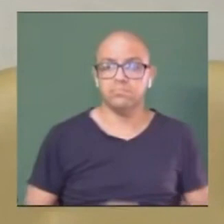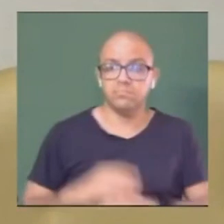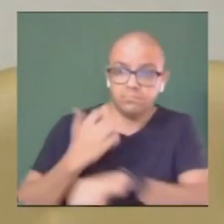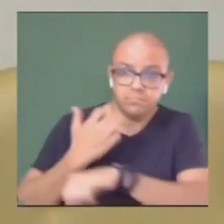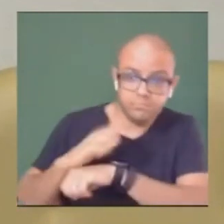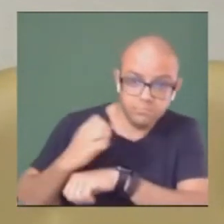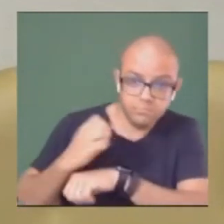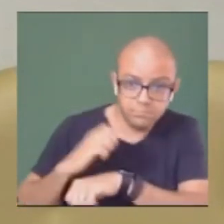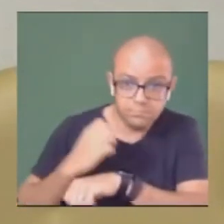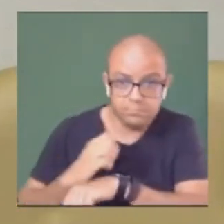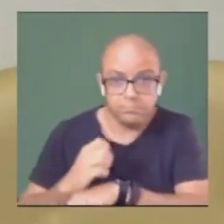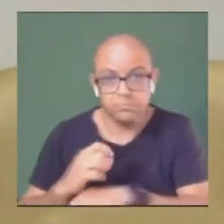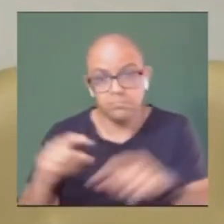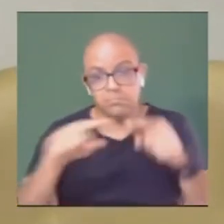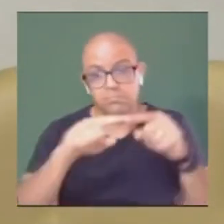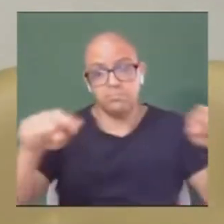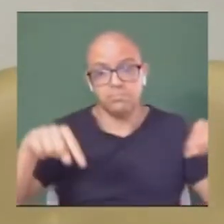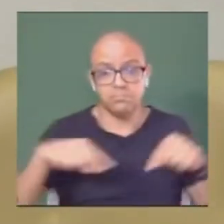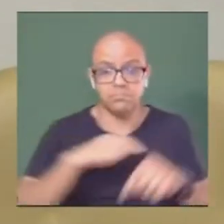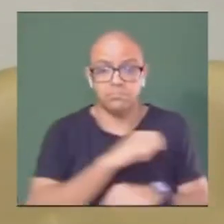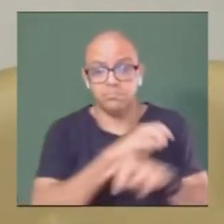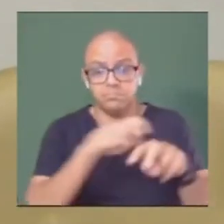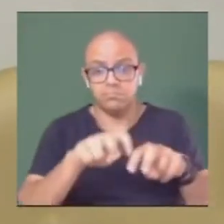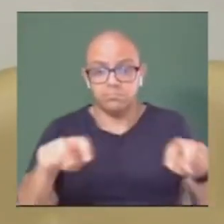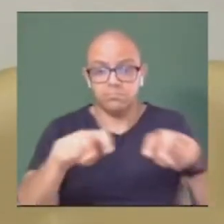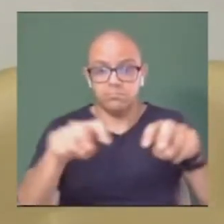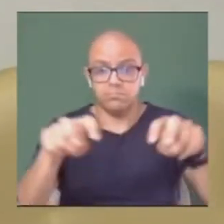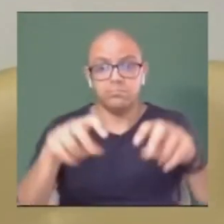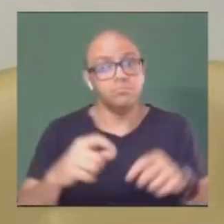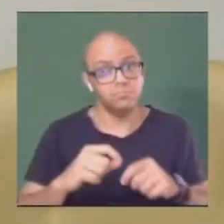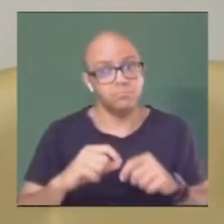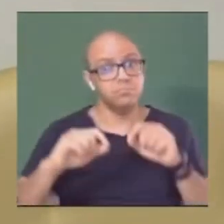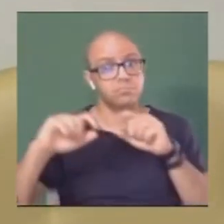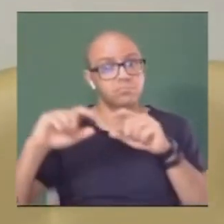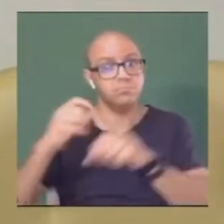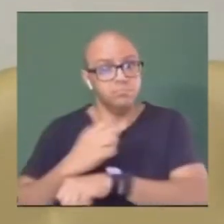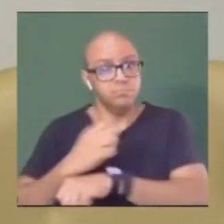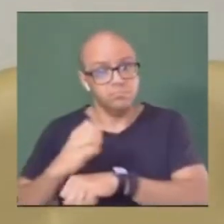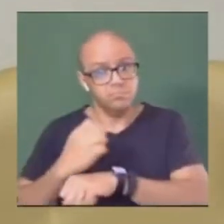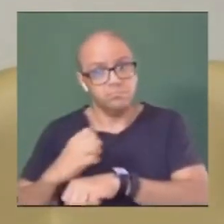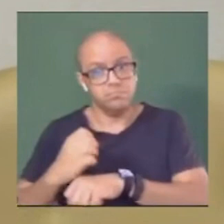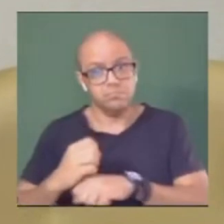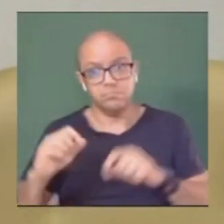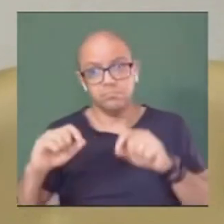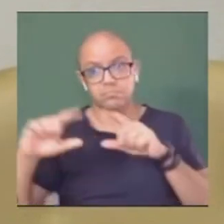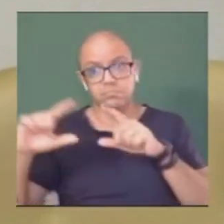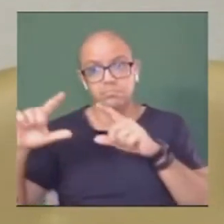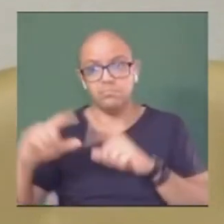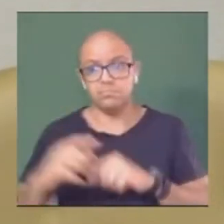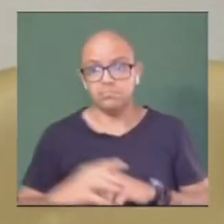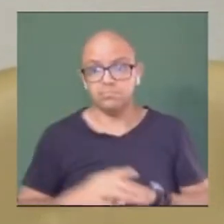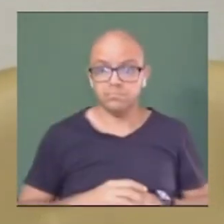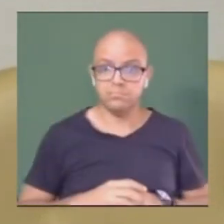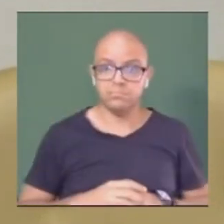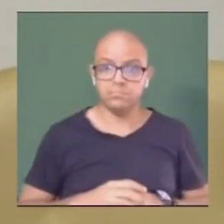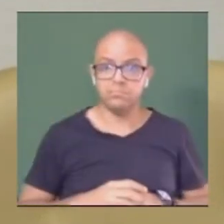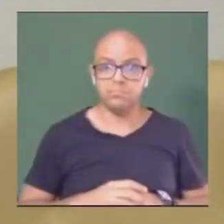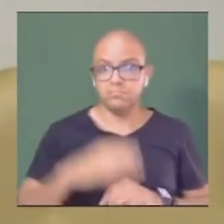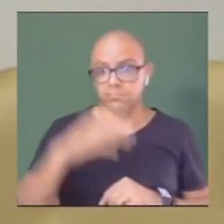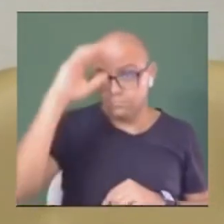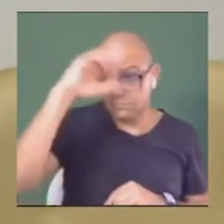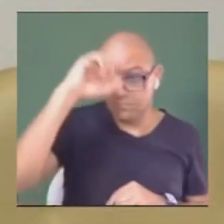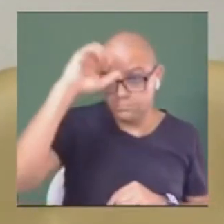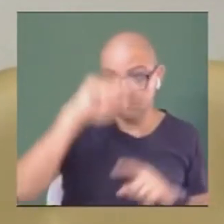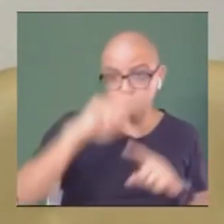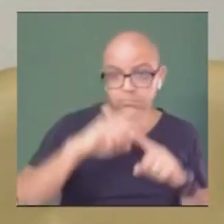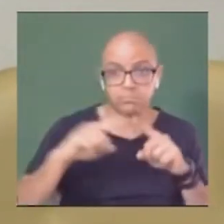percebe que aumentou né Estagiários do do parceiros da aprendizagem e aprender sem limites mas ainda não é